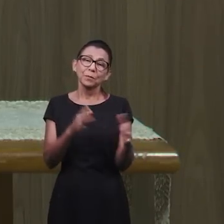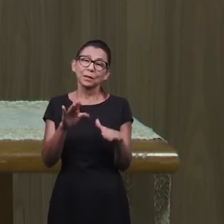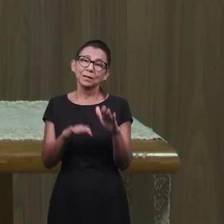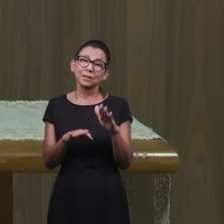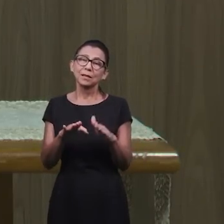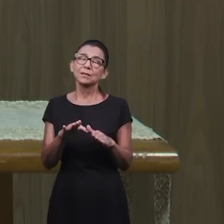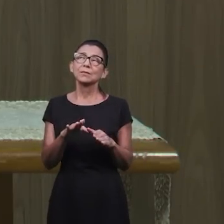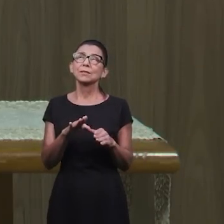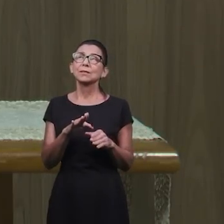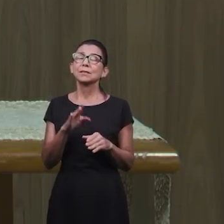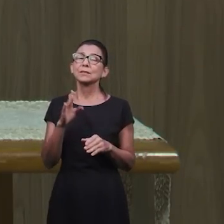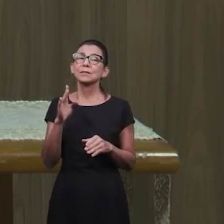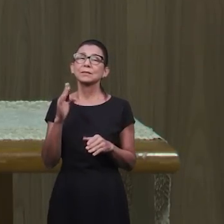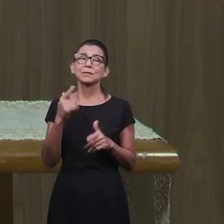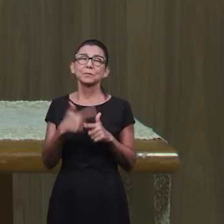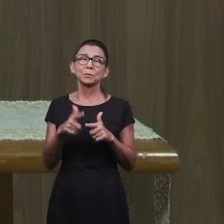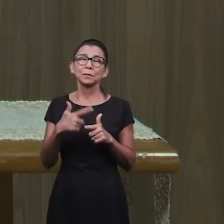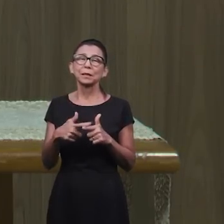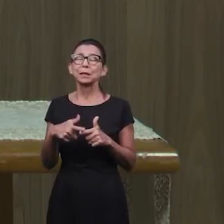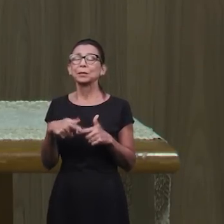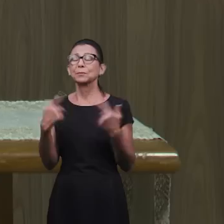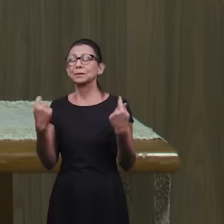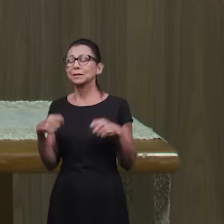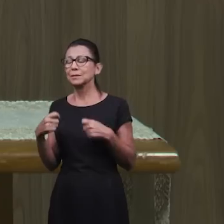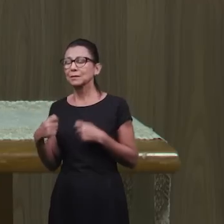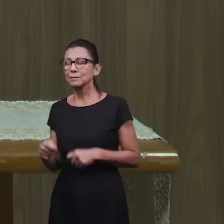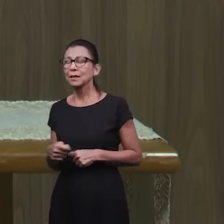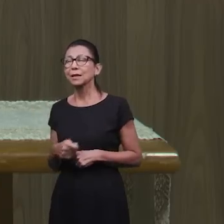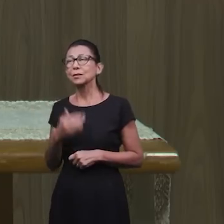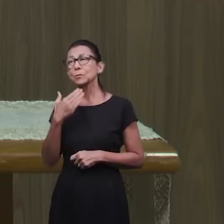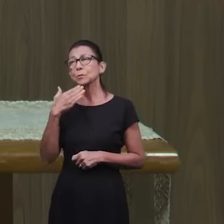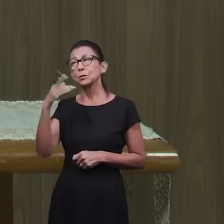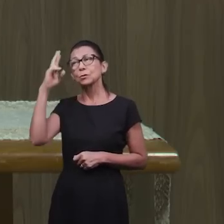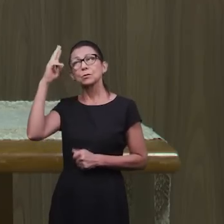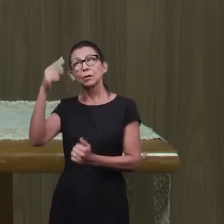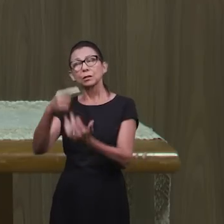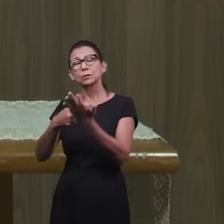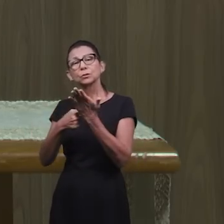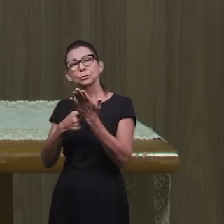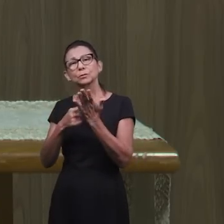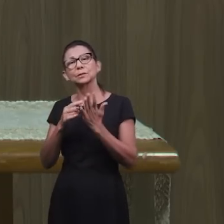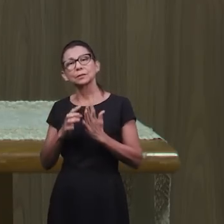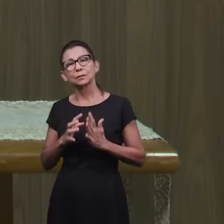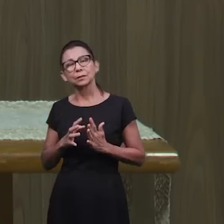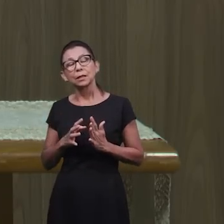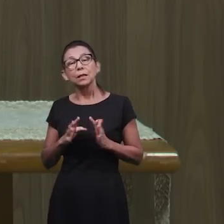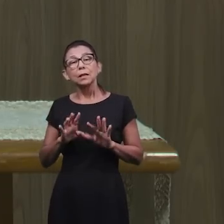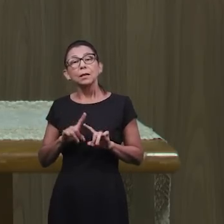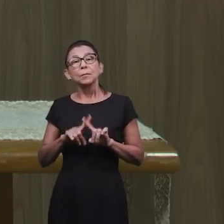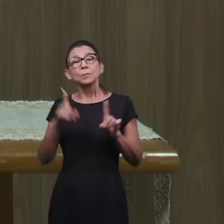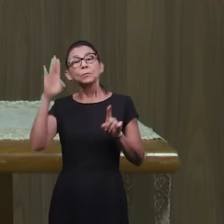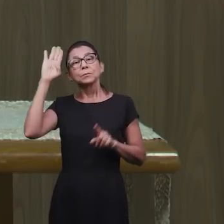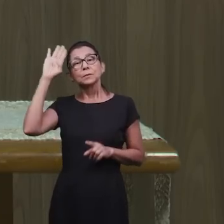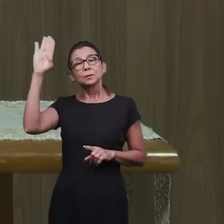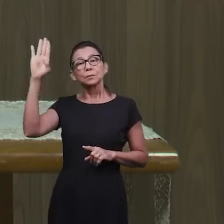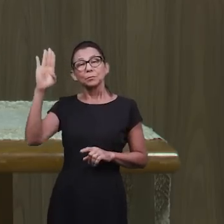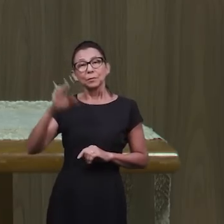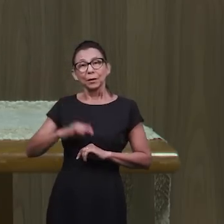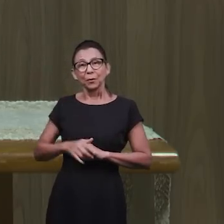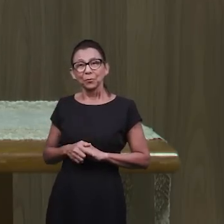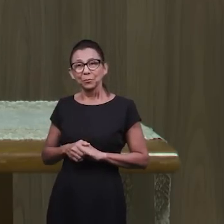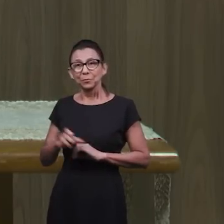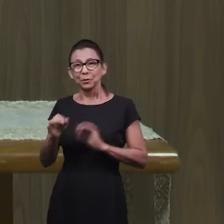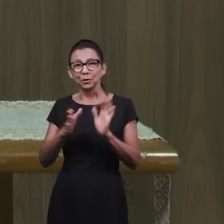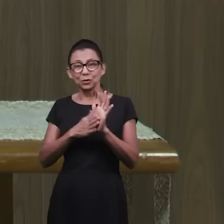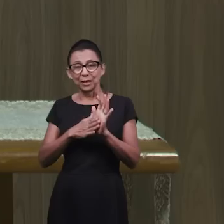determinado assunto. Agora, o que o Senhor quer é te dar a condição de conhecer um reino eterno, uma vida eterna.